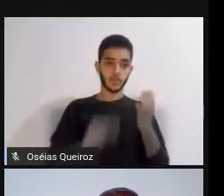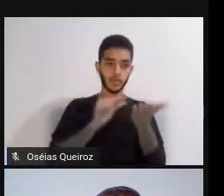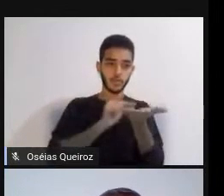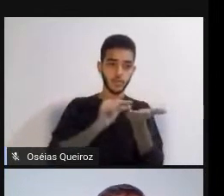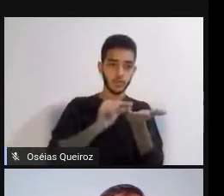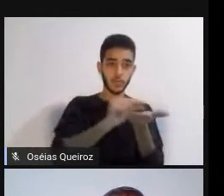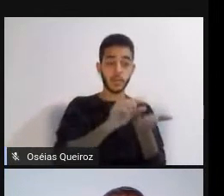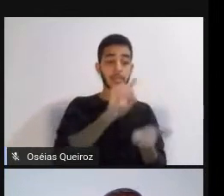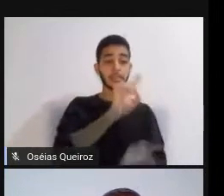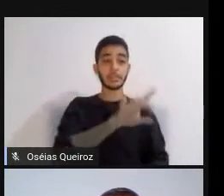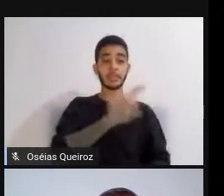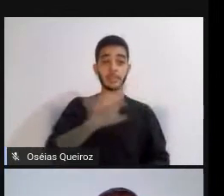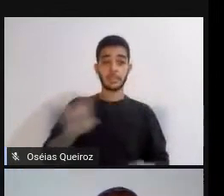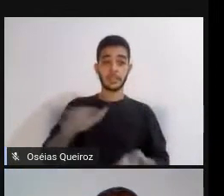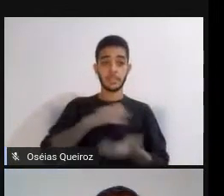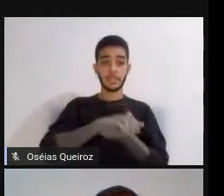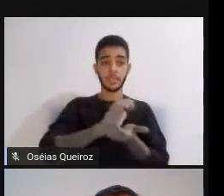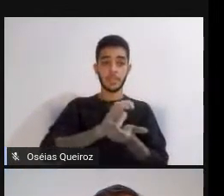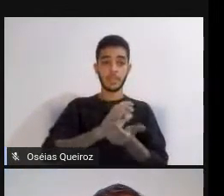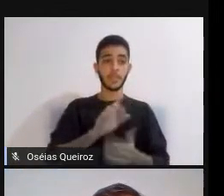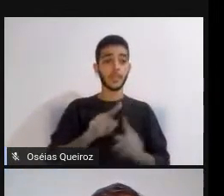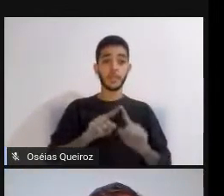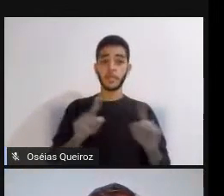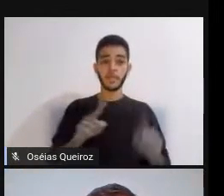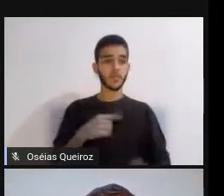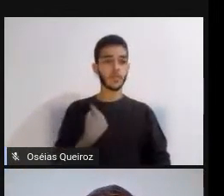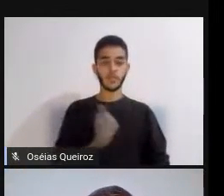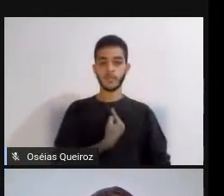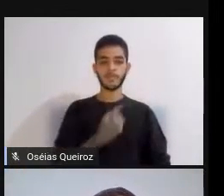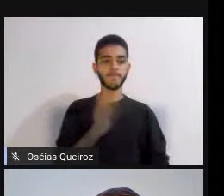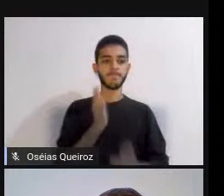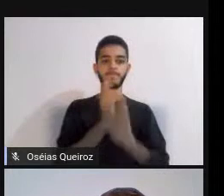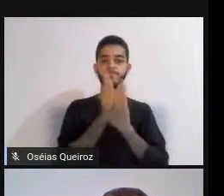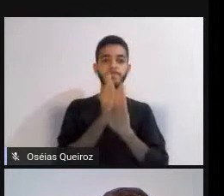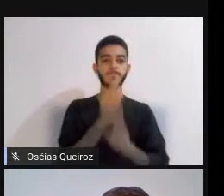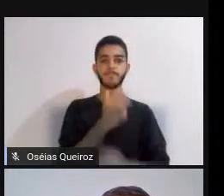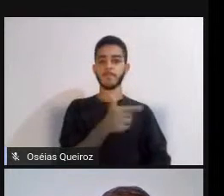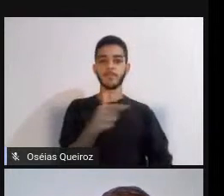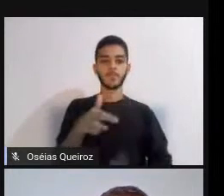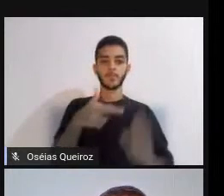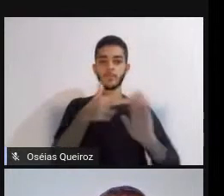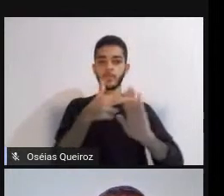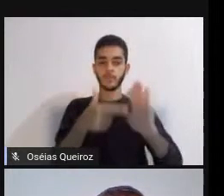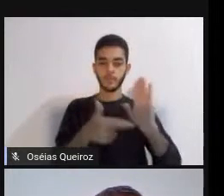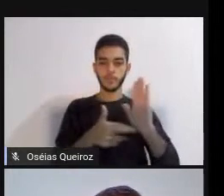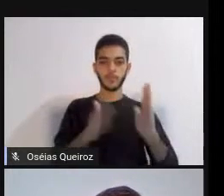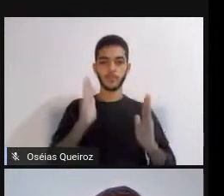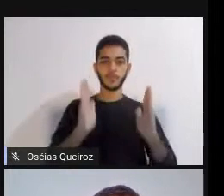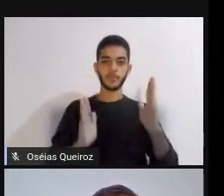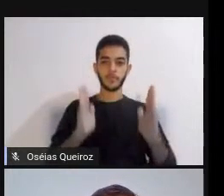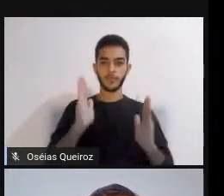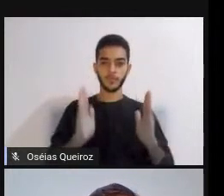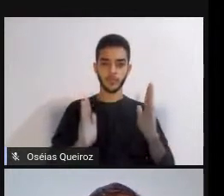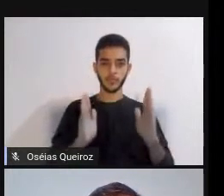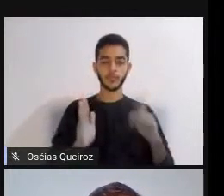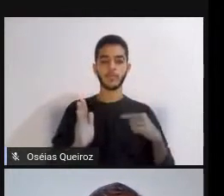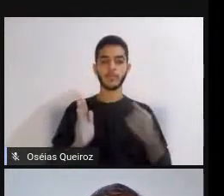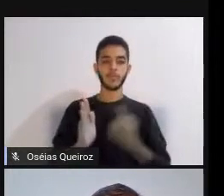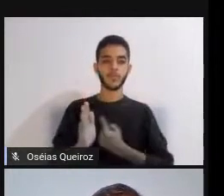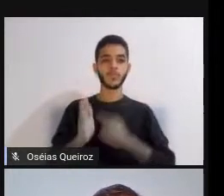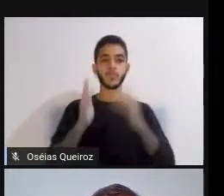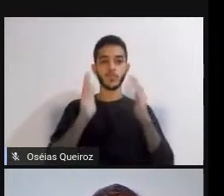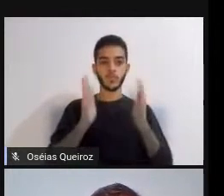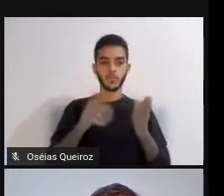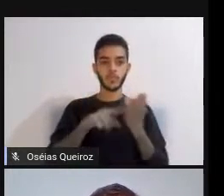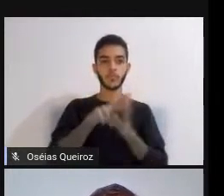ostra. No entanto, nós não identificamos um padrão com esse pequeno período. Agora, nós já estamos desenvolvendo estudos